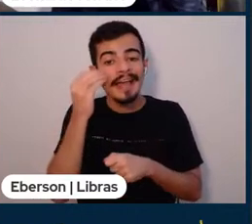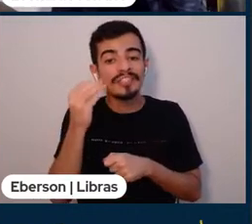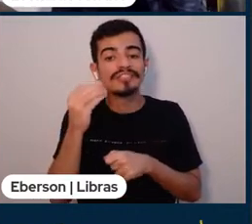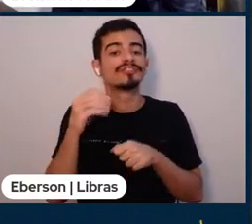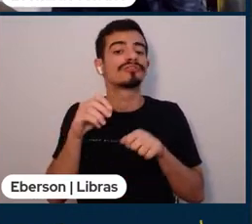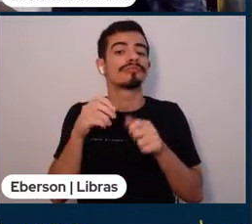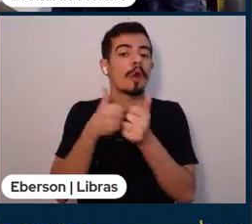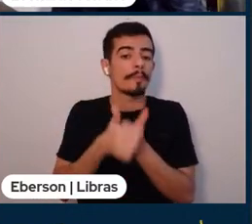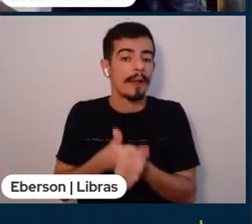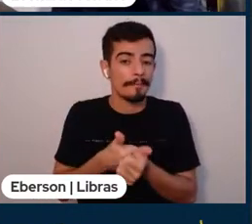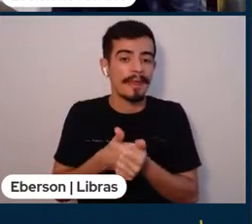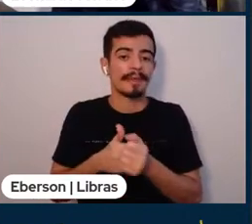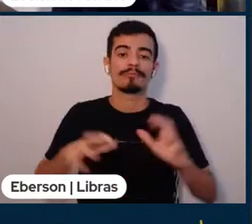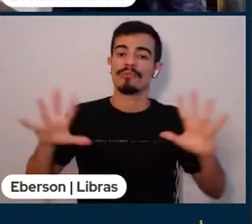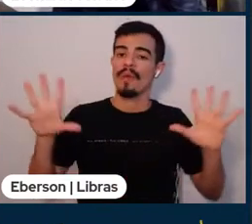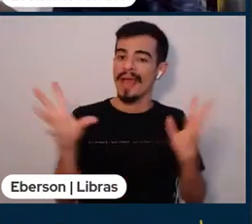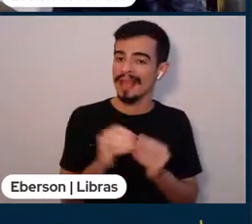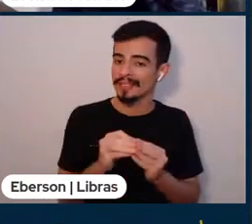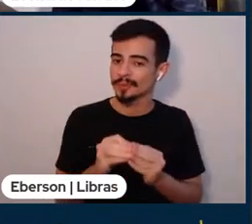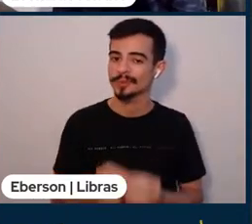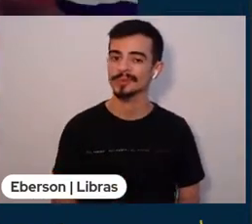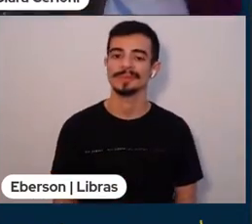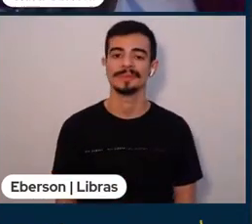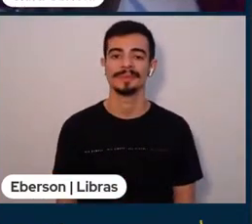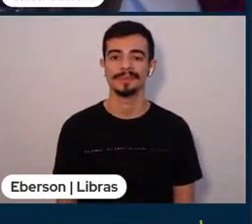isso. Resumidamente, é isso.